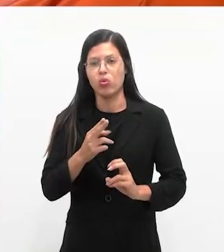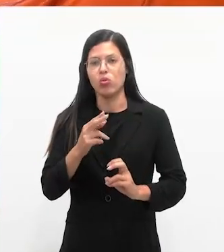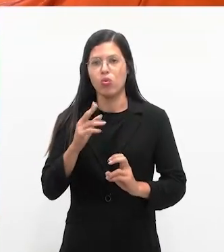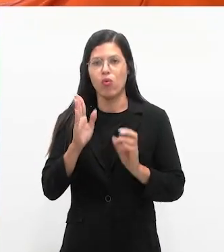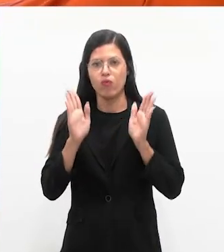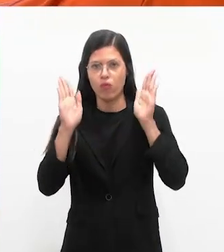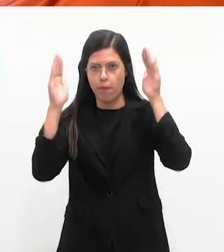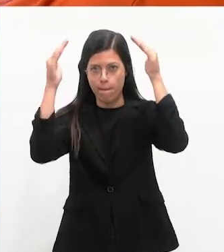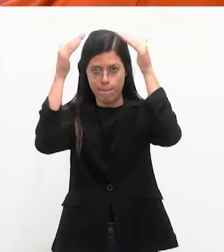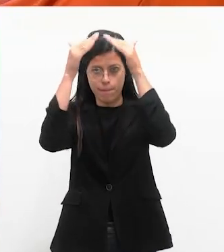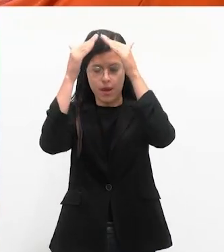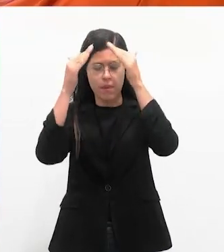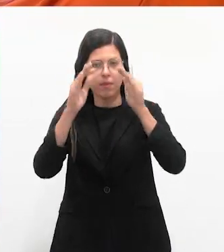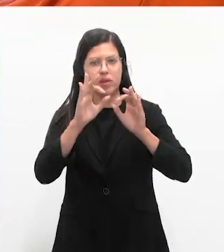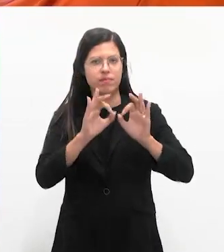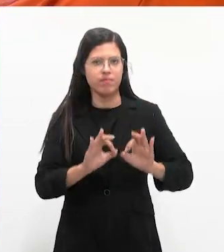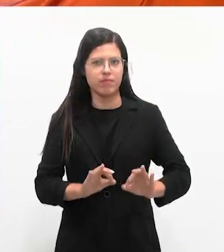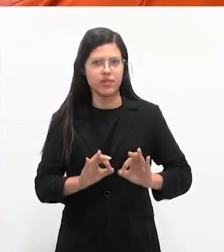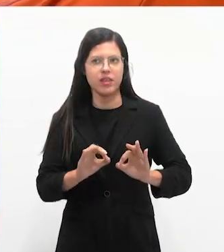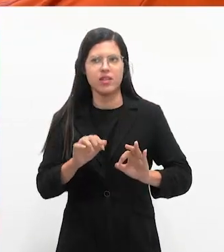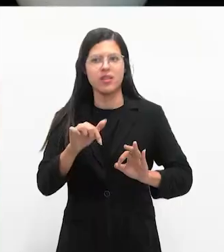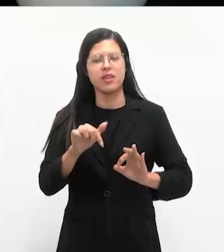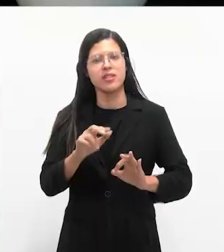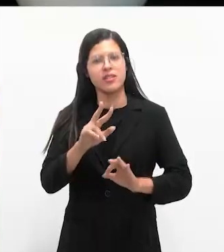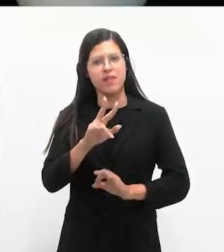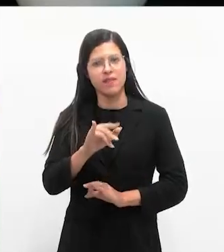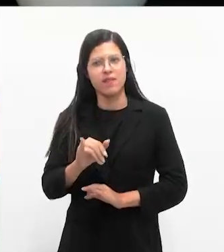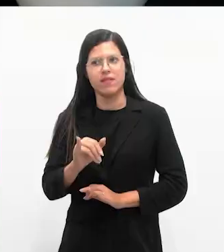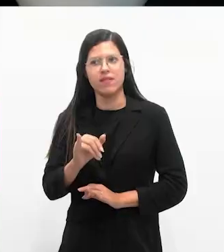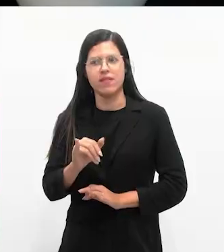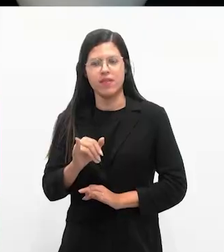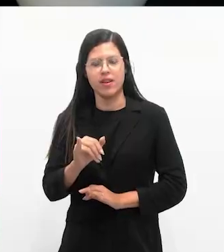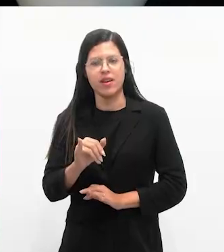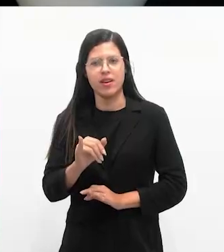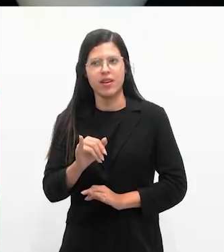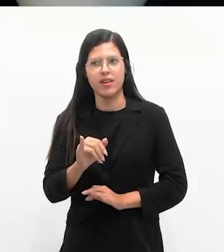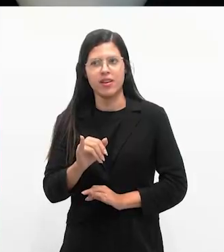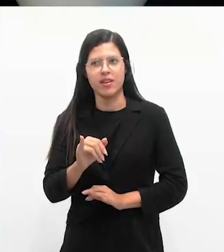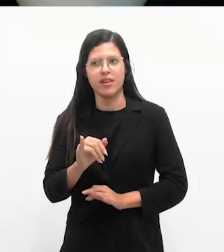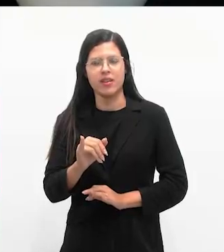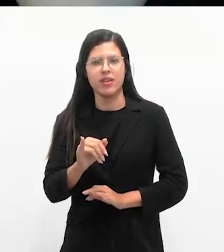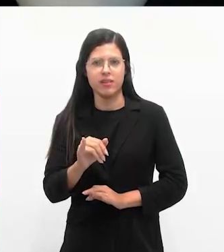com certeza, na sua ordenação será Sim.